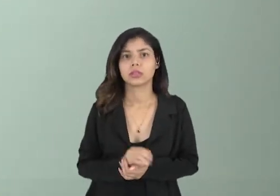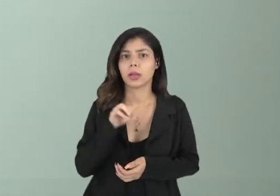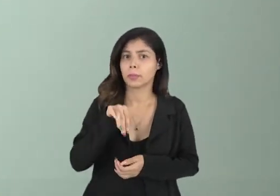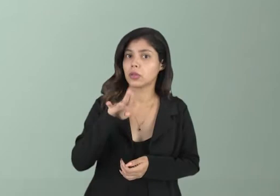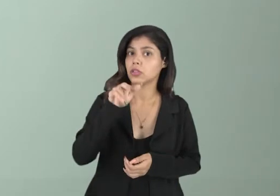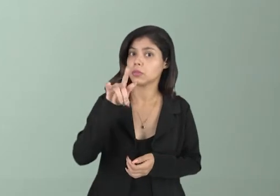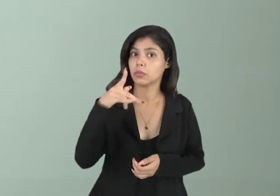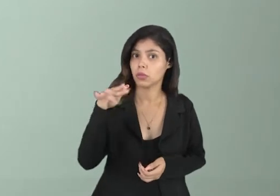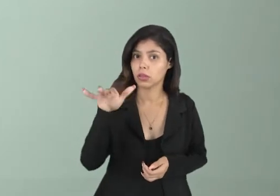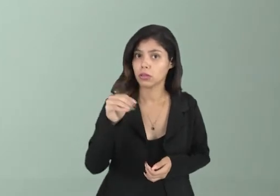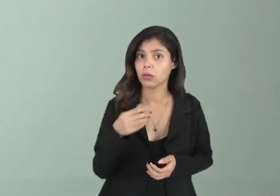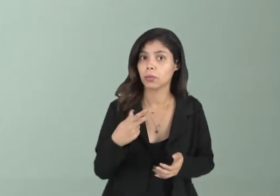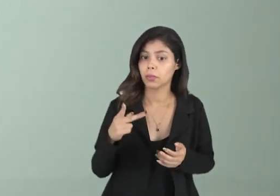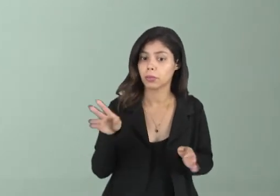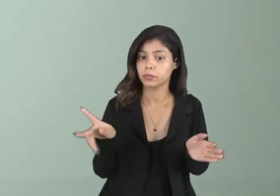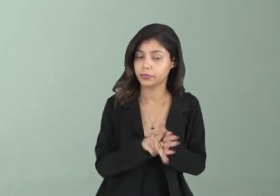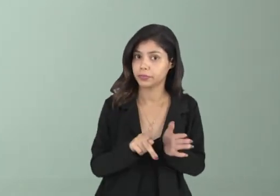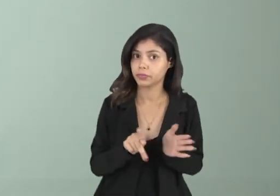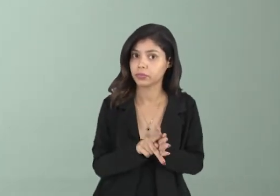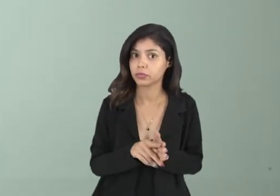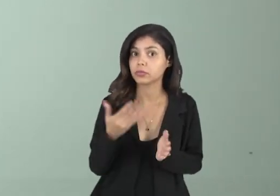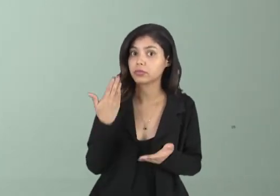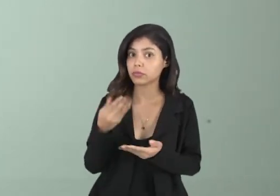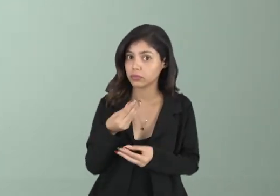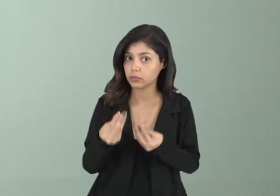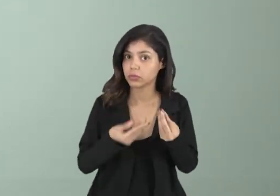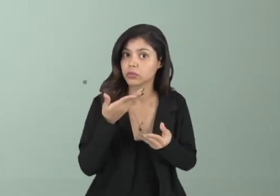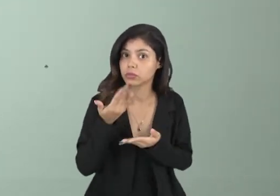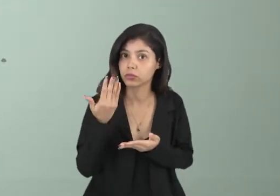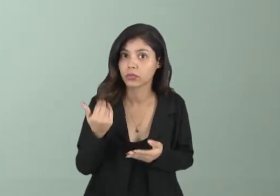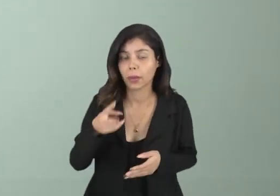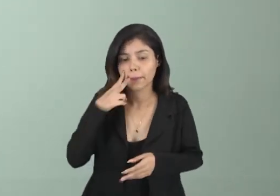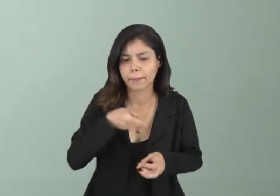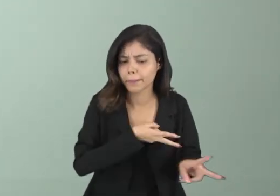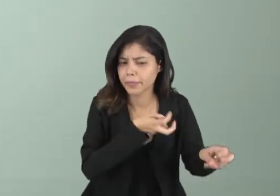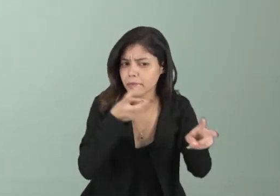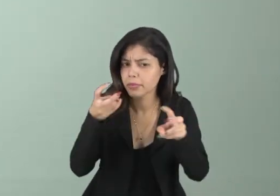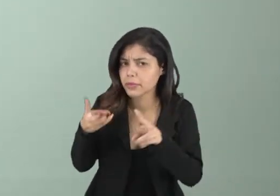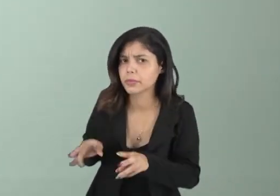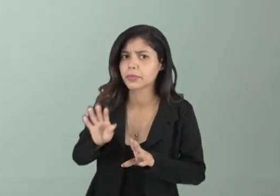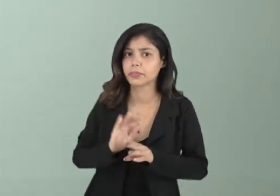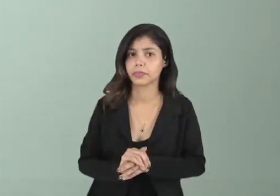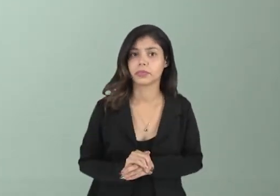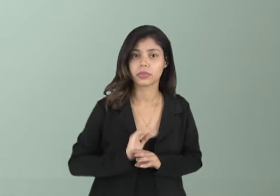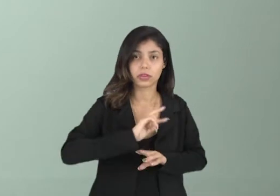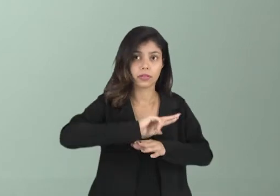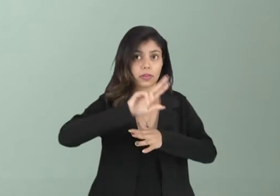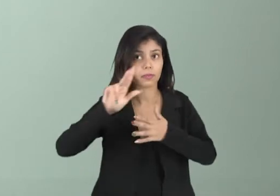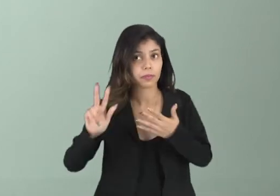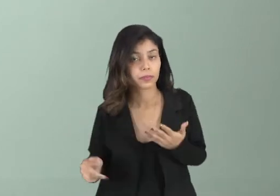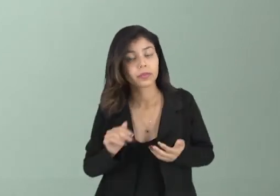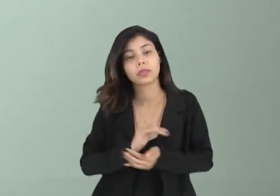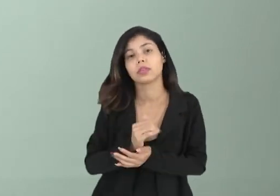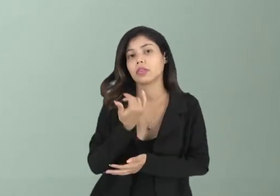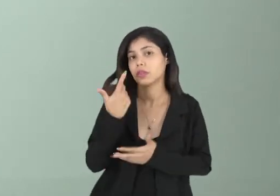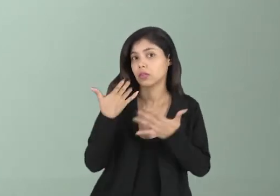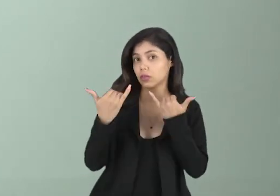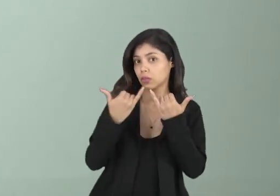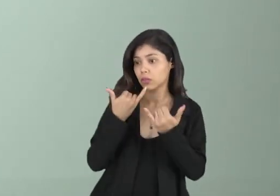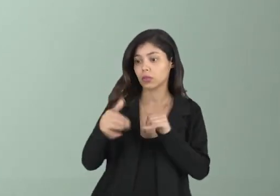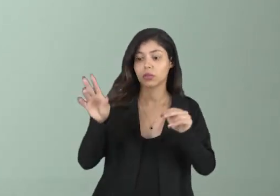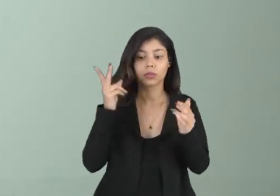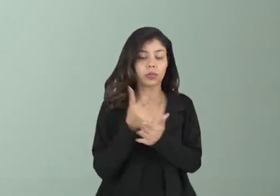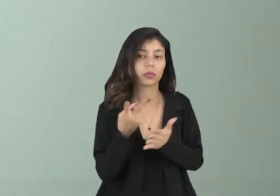manipulada por ela. Como eu já disse nas aulas anteriores, você sempre deve verificar várias notícias que tratam do